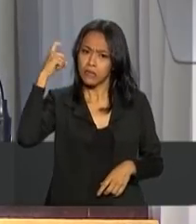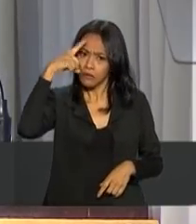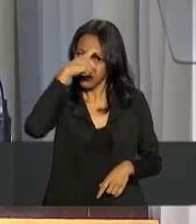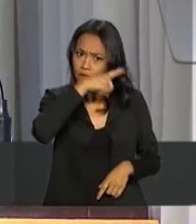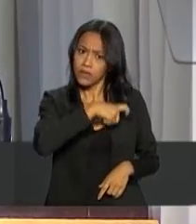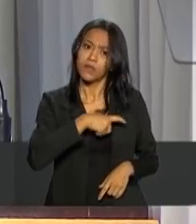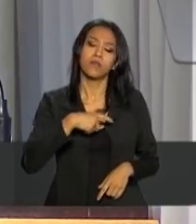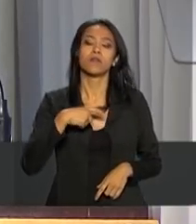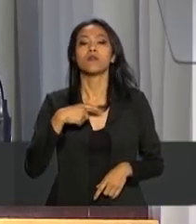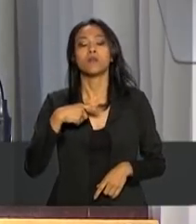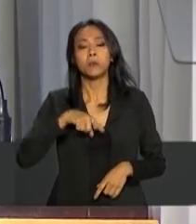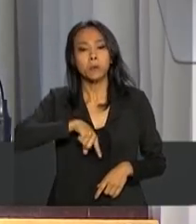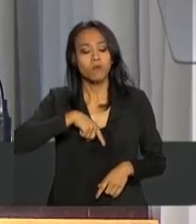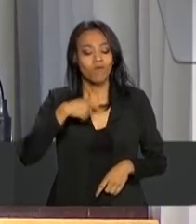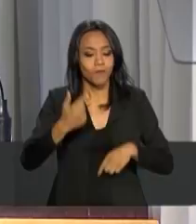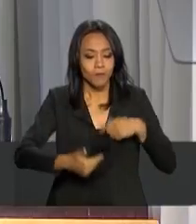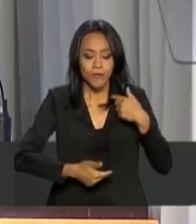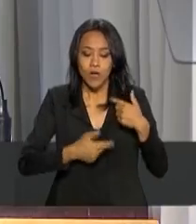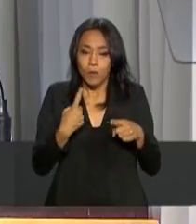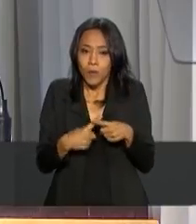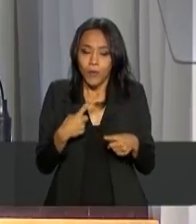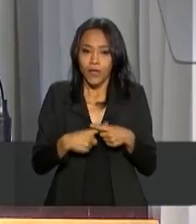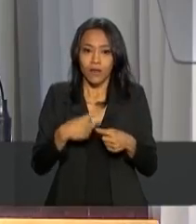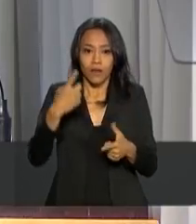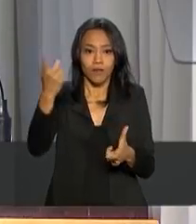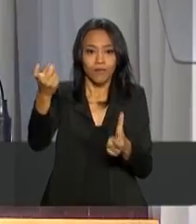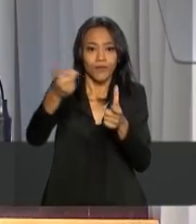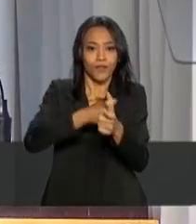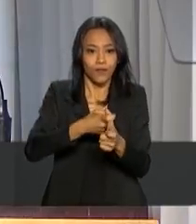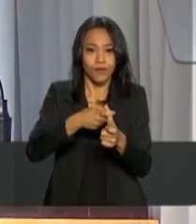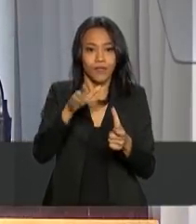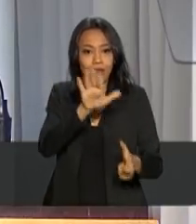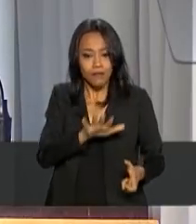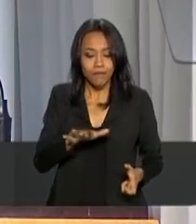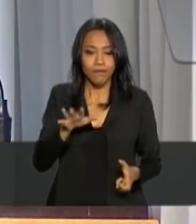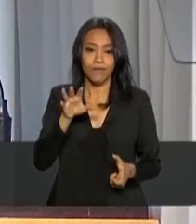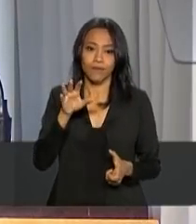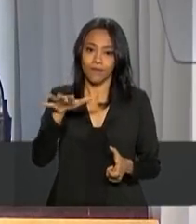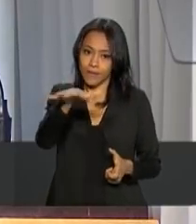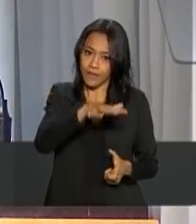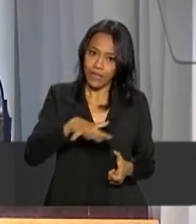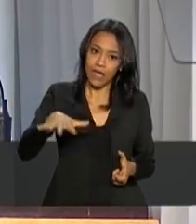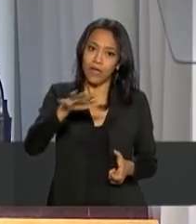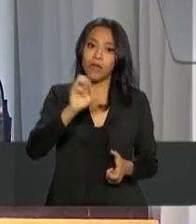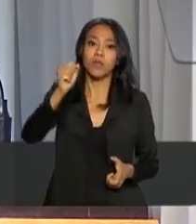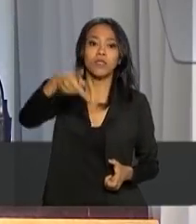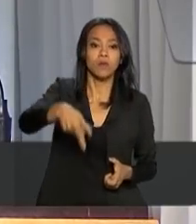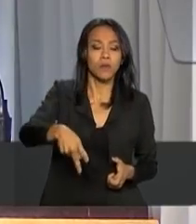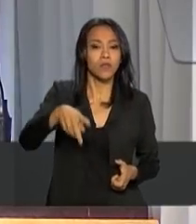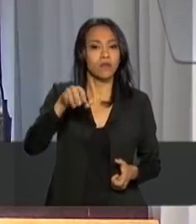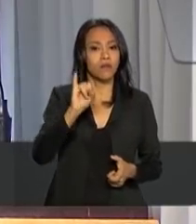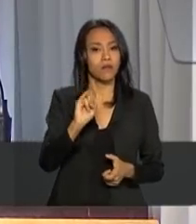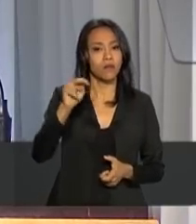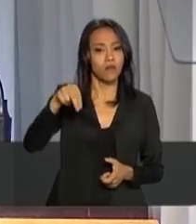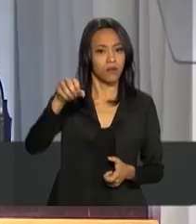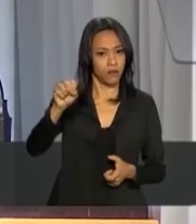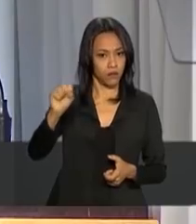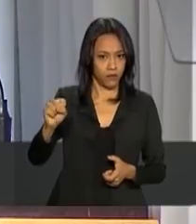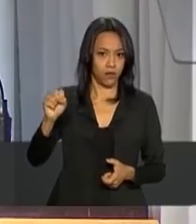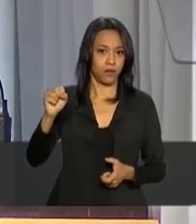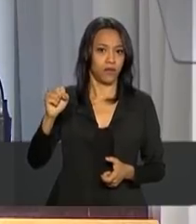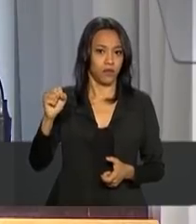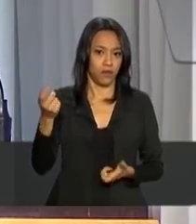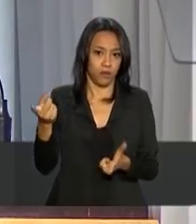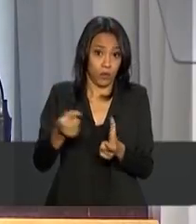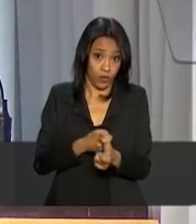previdenciária. Ou nós nos despertamos para isso, ou então nós vamos ter uma dificuldade extraordinária lá na frente. Não é? O